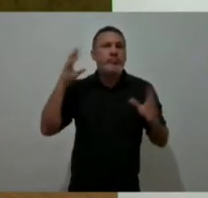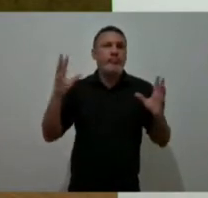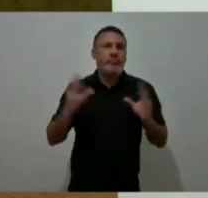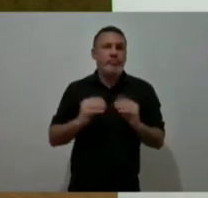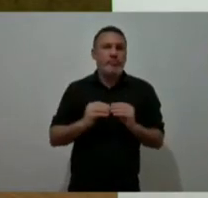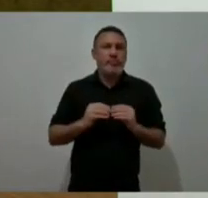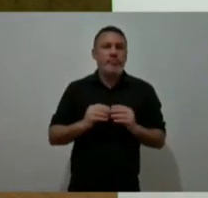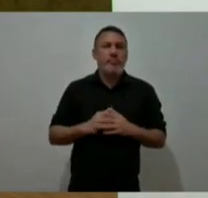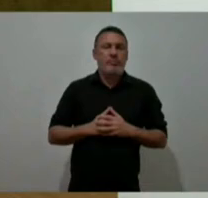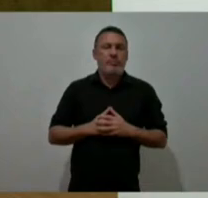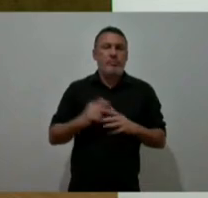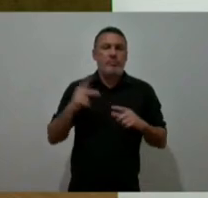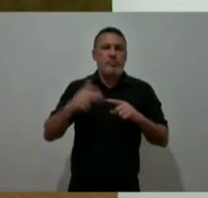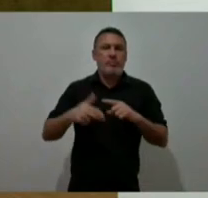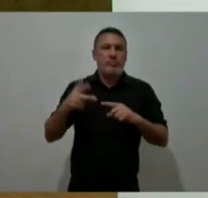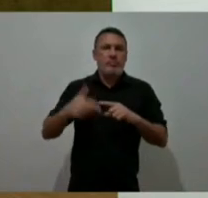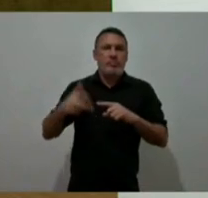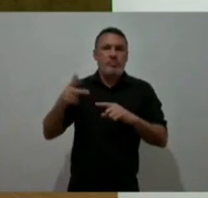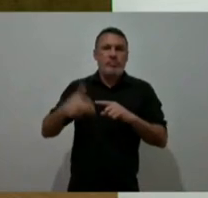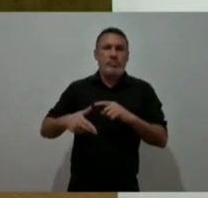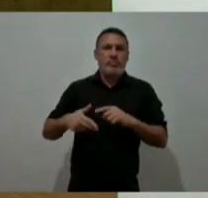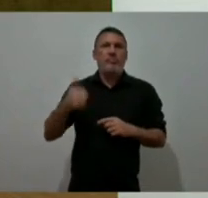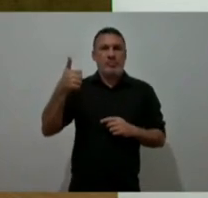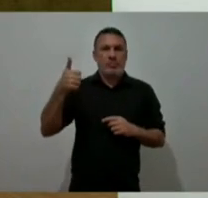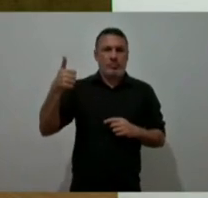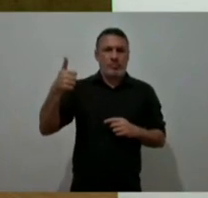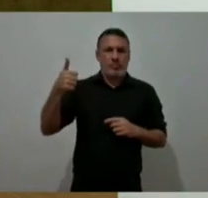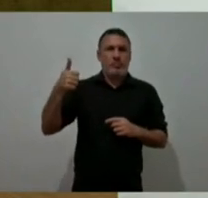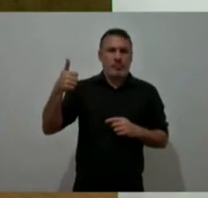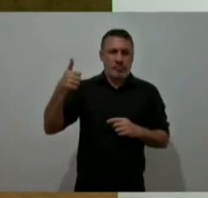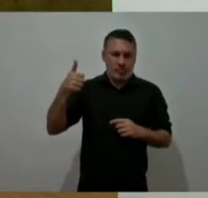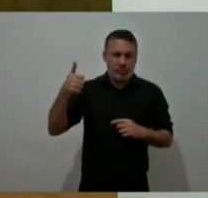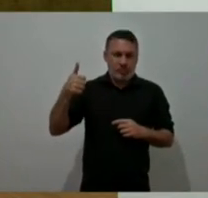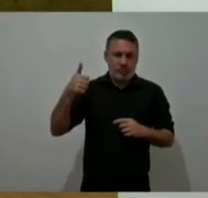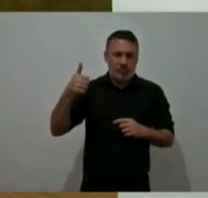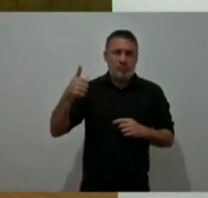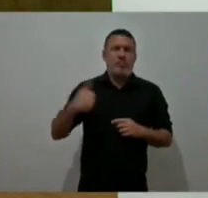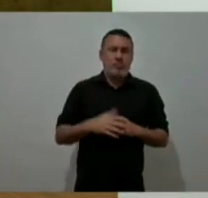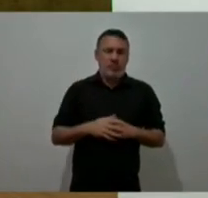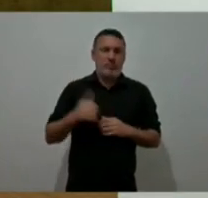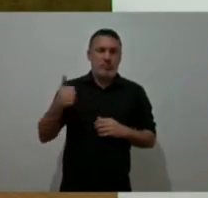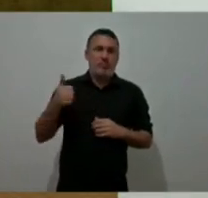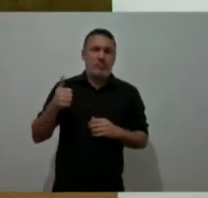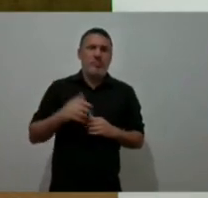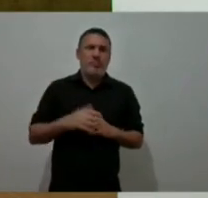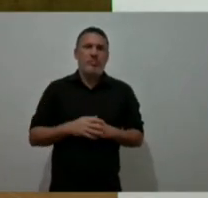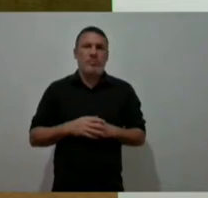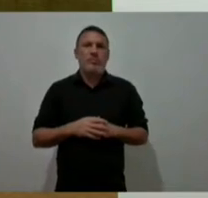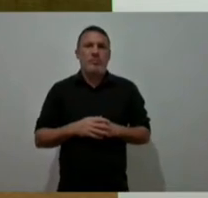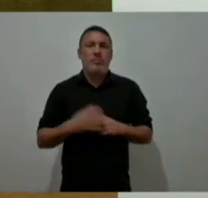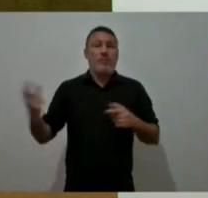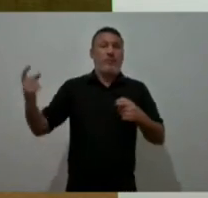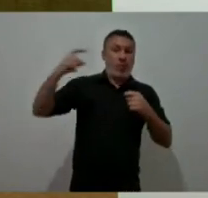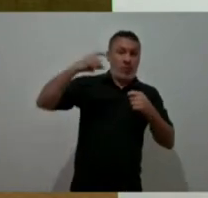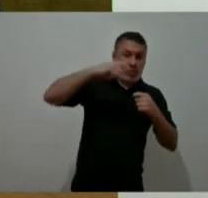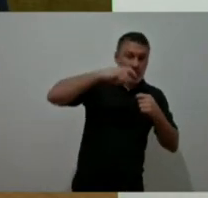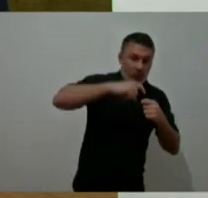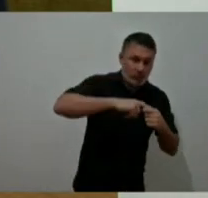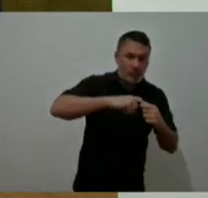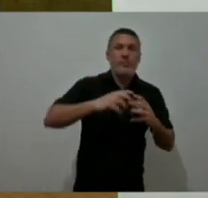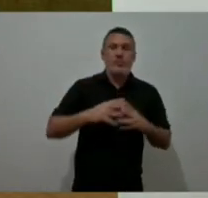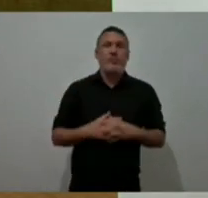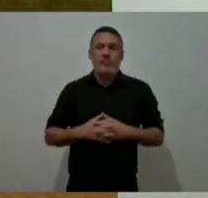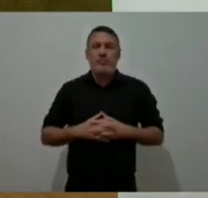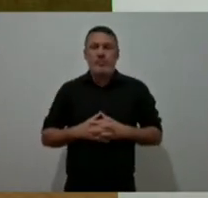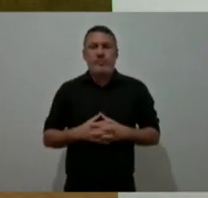Está sem meu áudio aqui? Estão me ouvindo agora? Agora vai. Agora foi? Voltou. Beleza, tá. Vou voltar, então. Vamos lá, vou voltar. Florian, eu dizia que eu